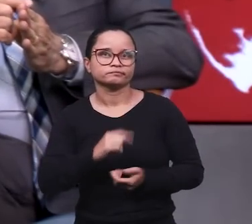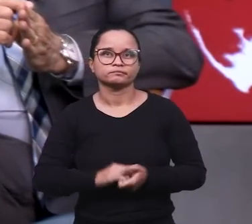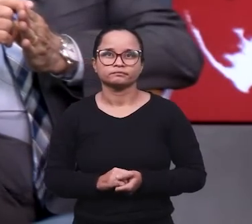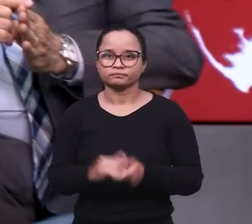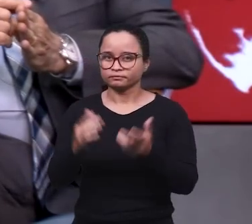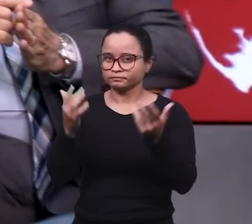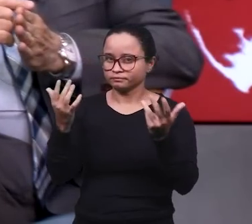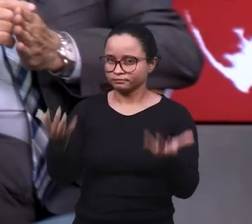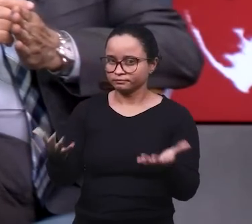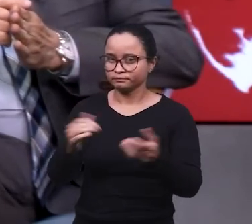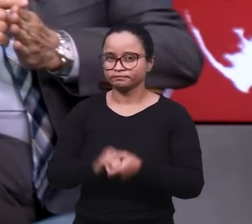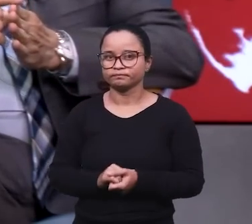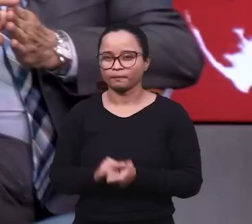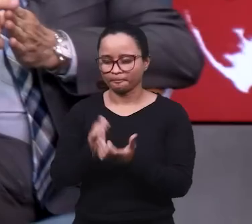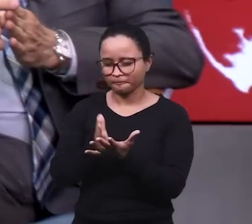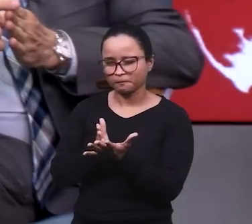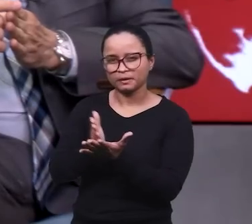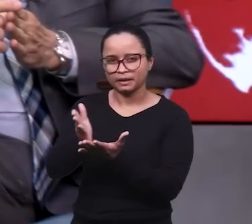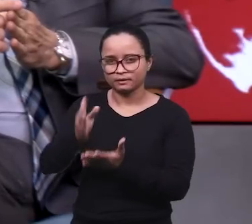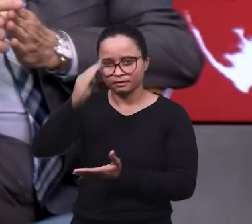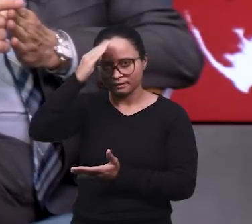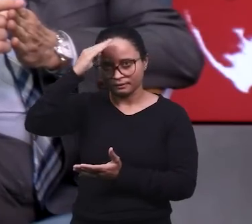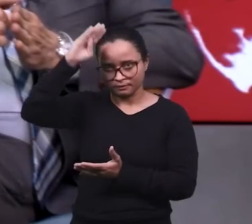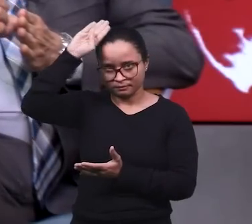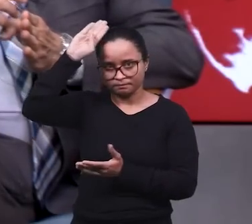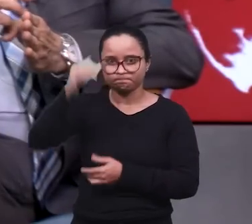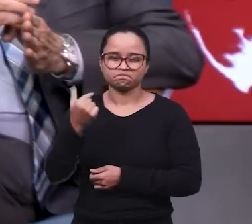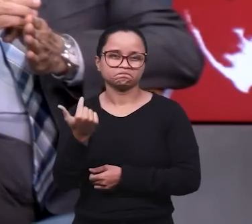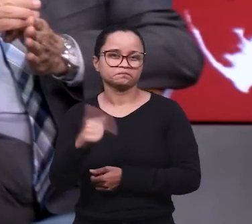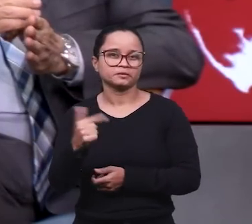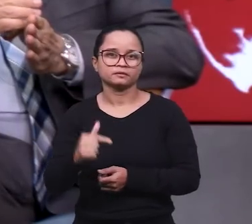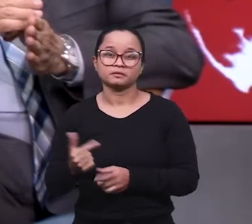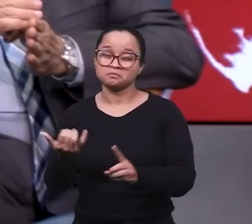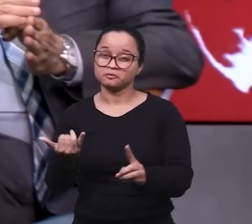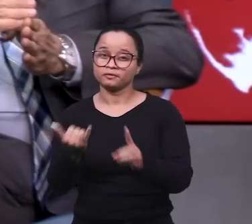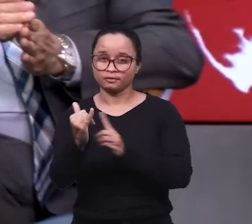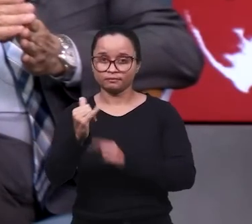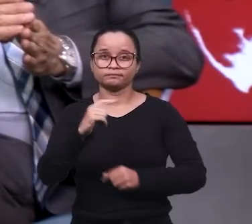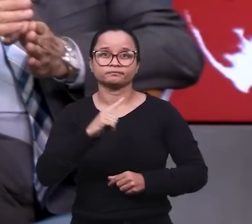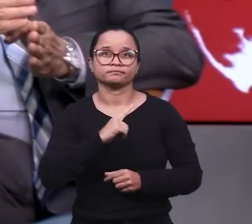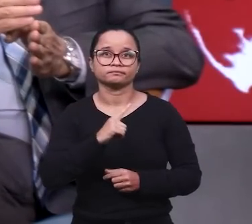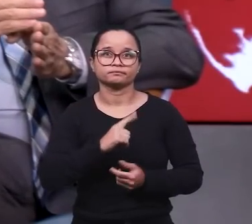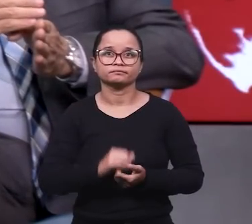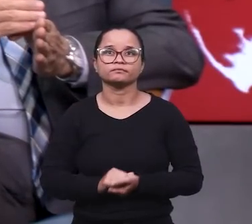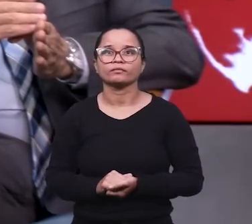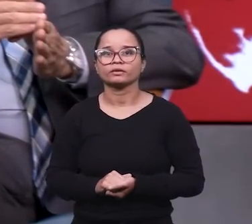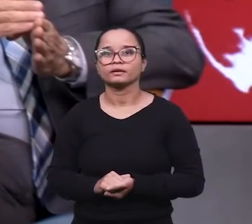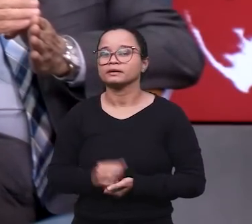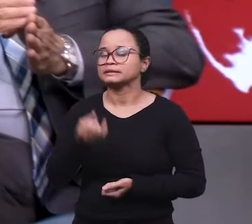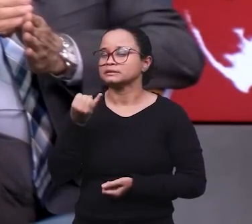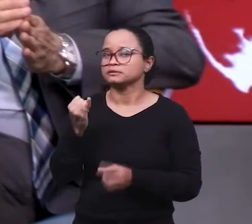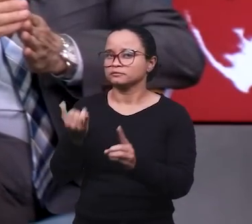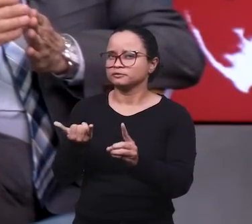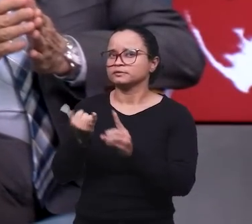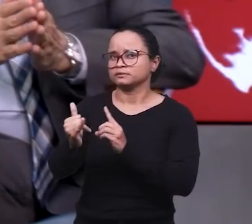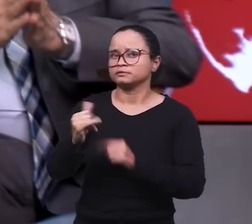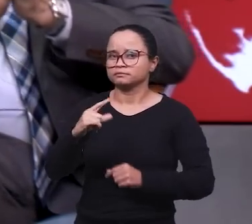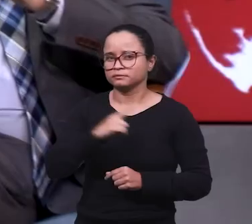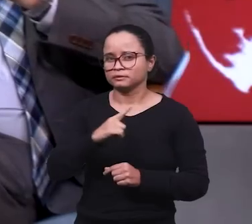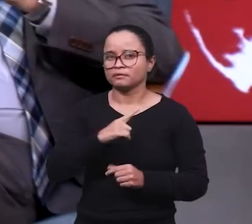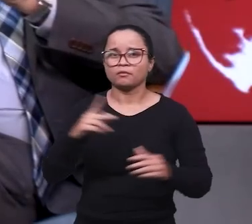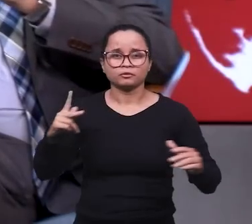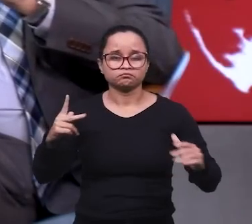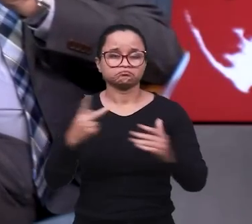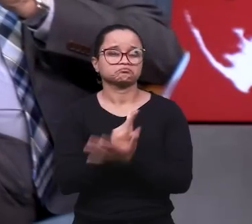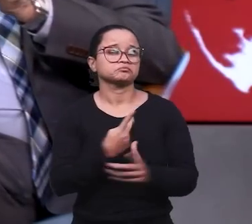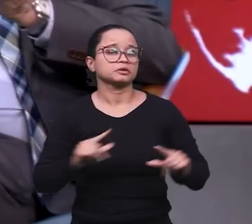ele não tem uma linha acadêmica, ele é profético. Se ele é profético, o que tem